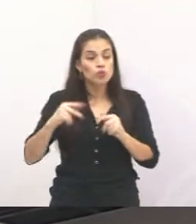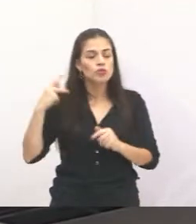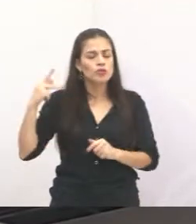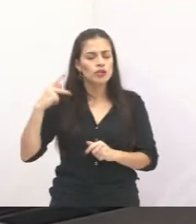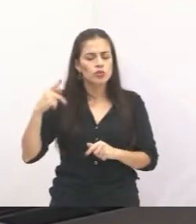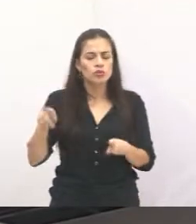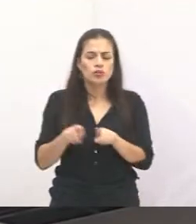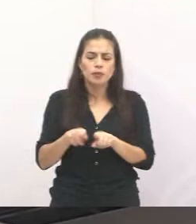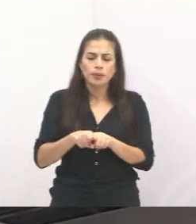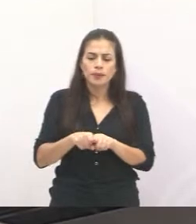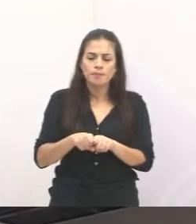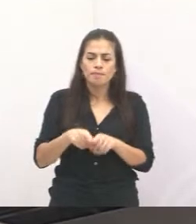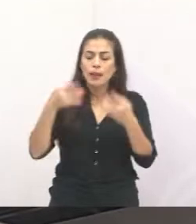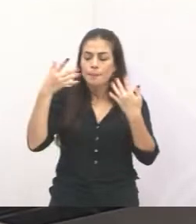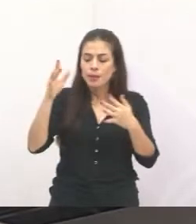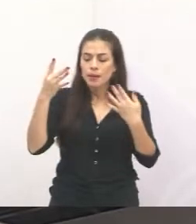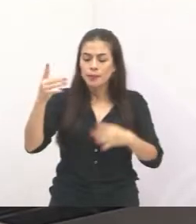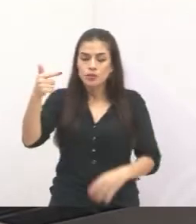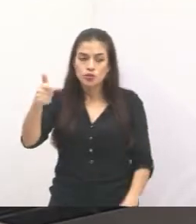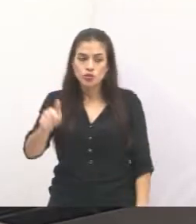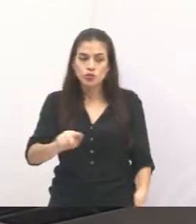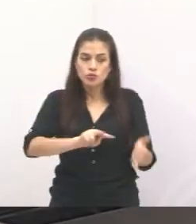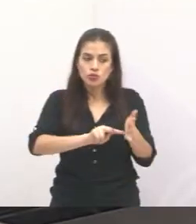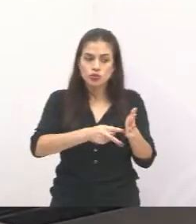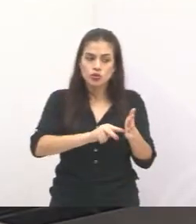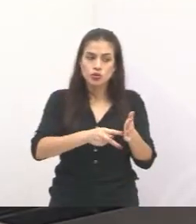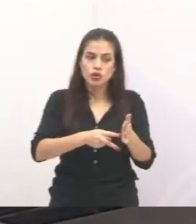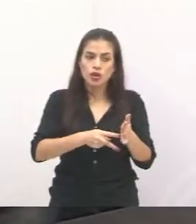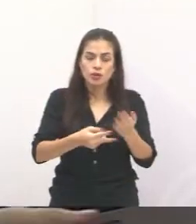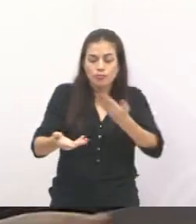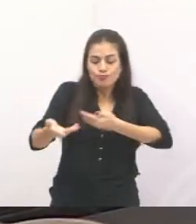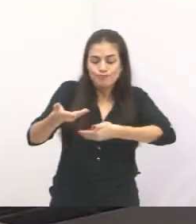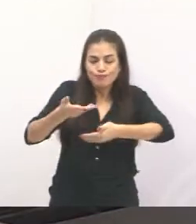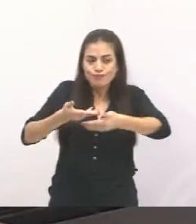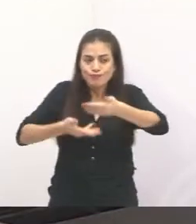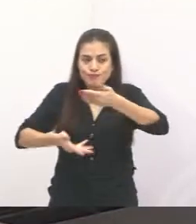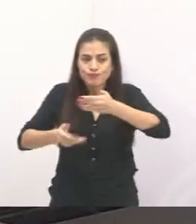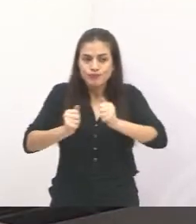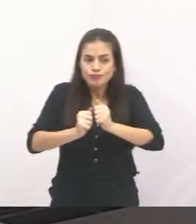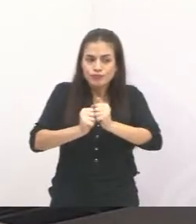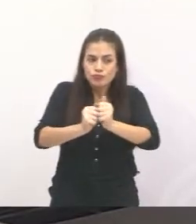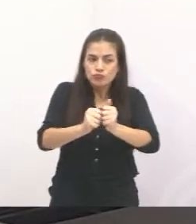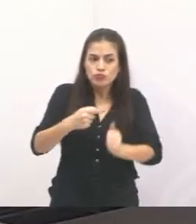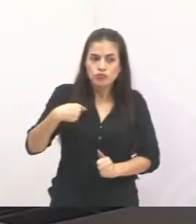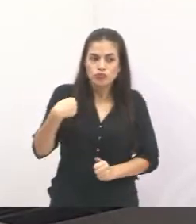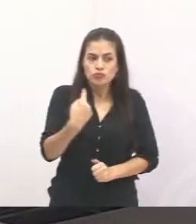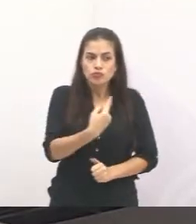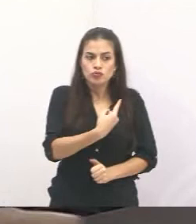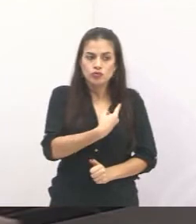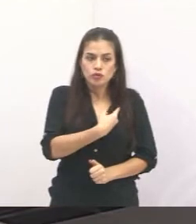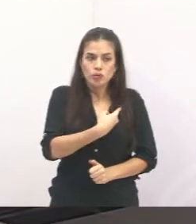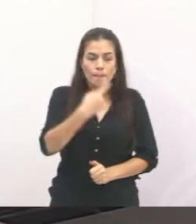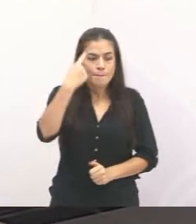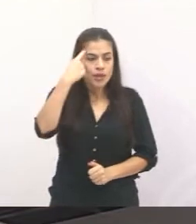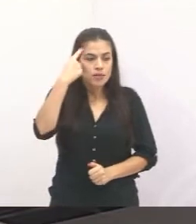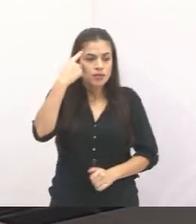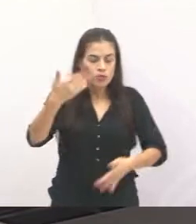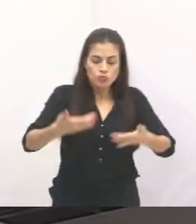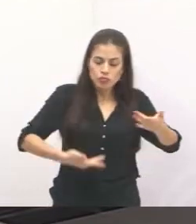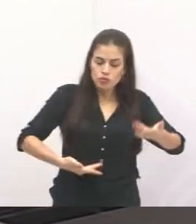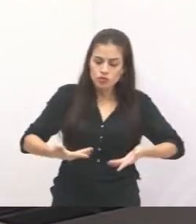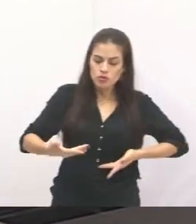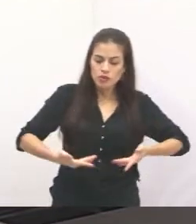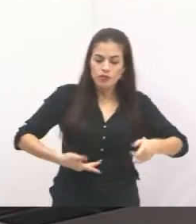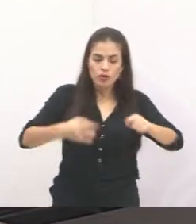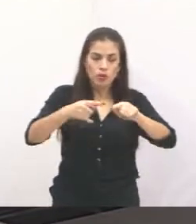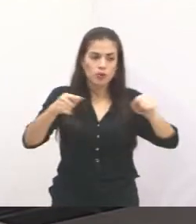por intervir junto a nós, em se tratando dos servidores públicos, e